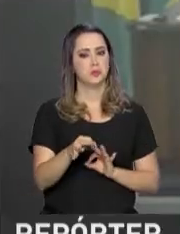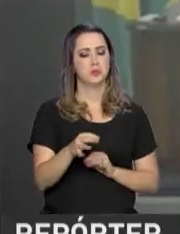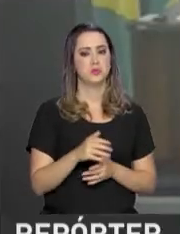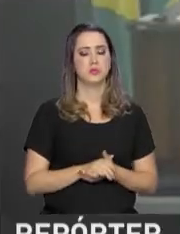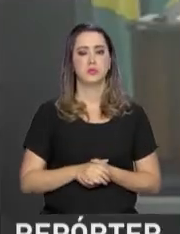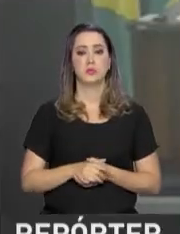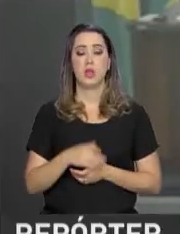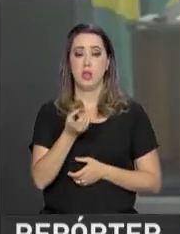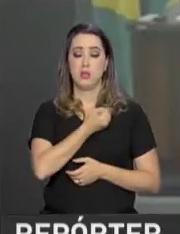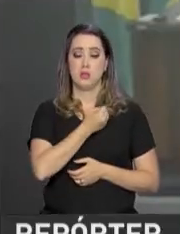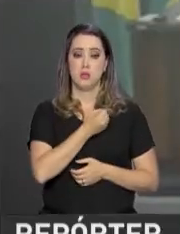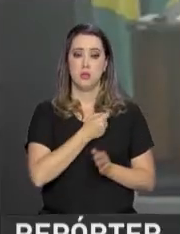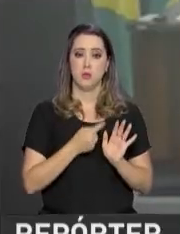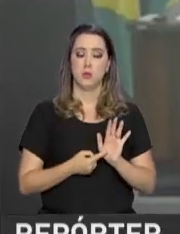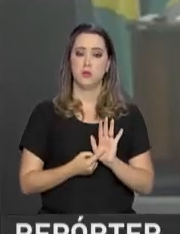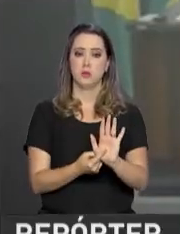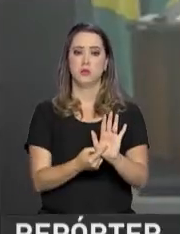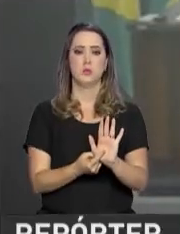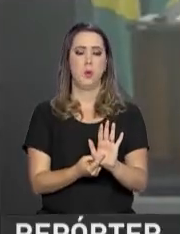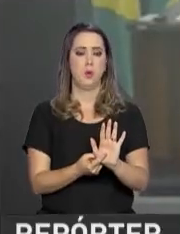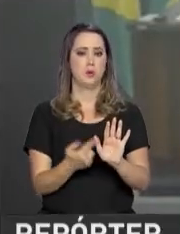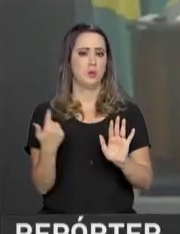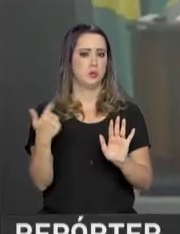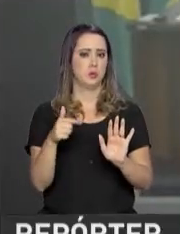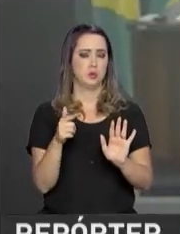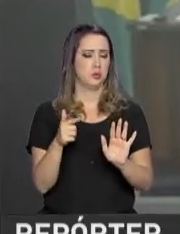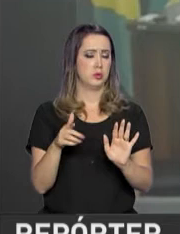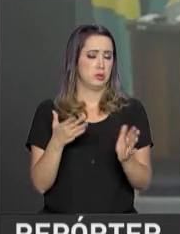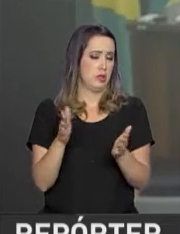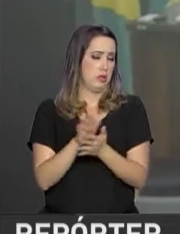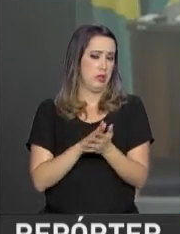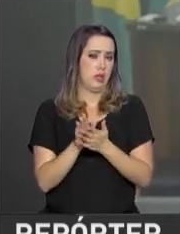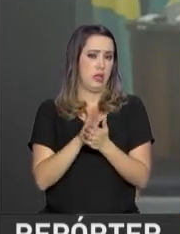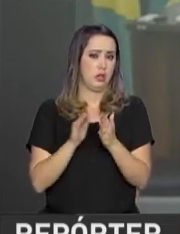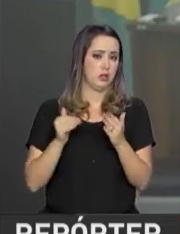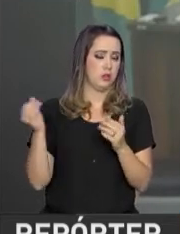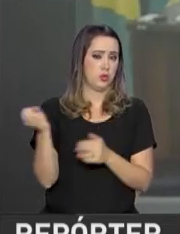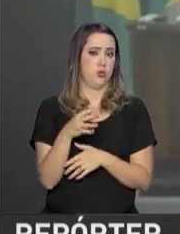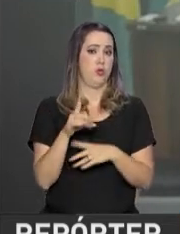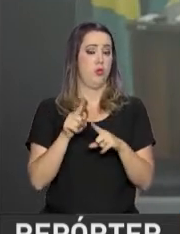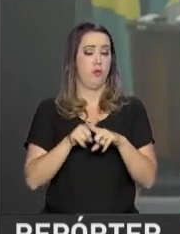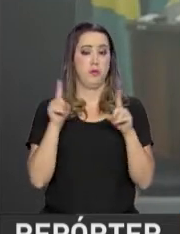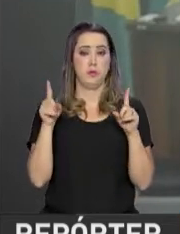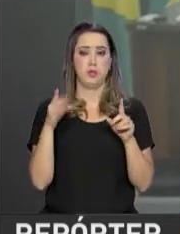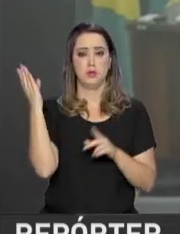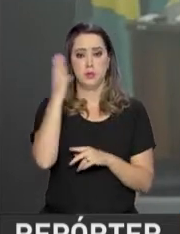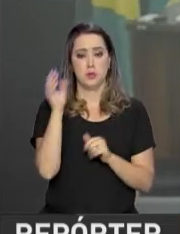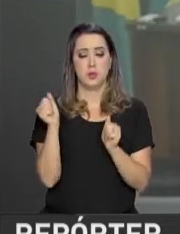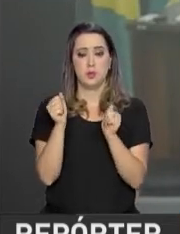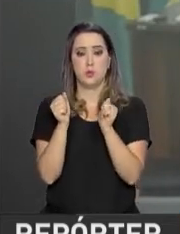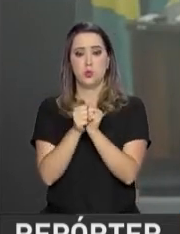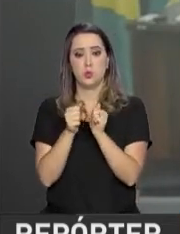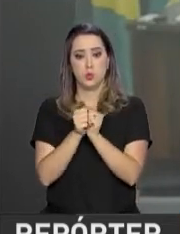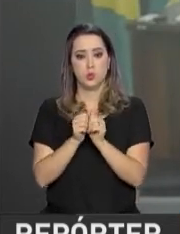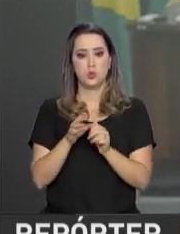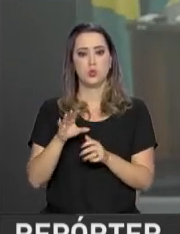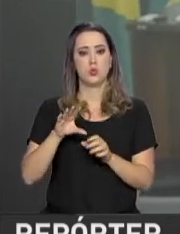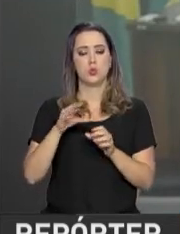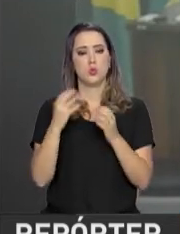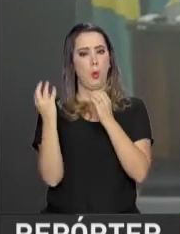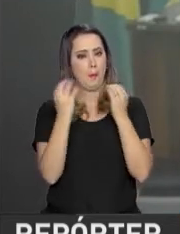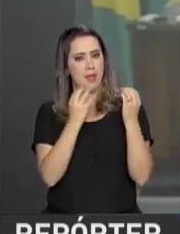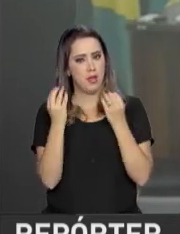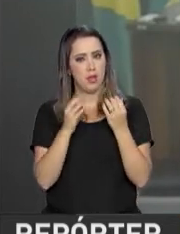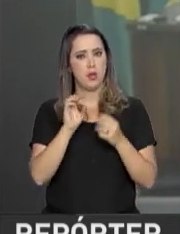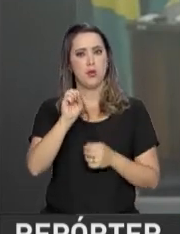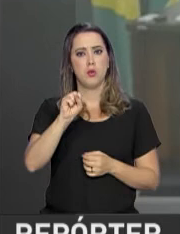números aqui mostram isso não é nenhum fã nismo mas mostra a seguir o brasil somado complexo milho soja